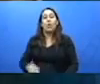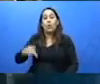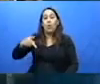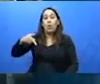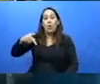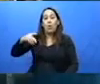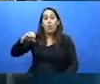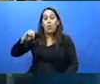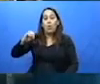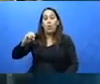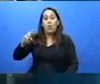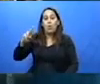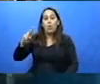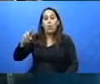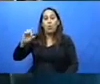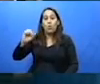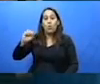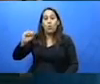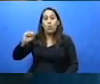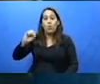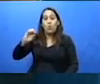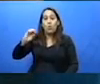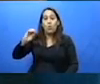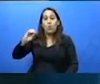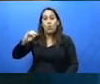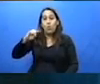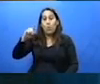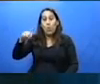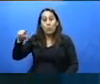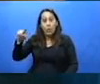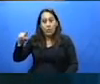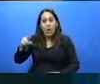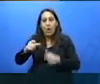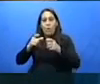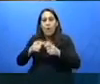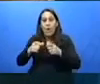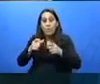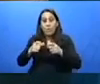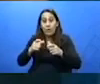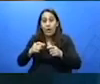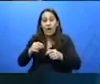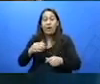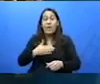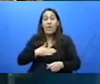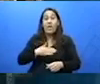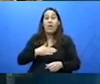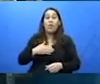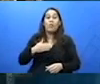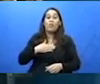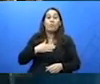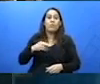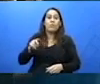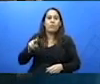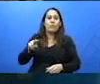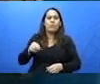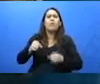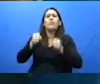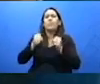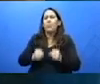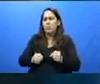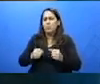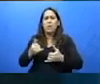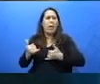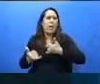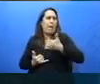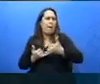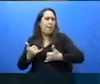O porão da nossa casa era o lugar onde eu, minha irmã e meu irmão podíamos fazer tudo aquilo que